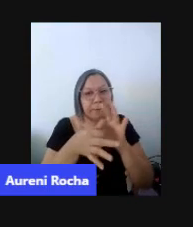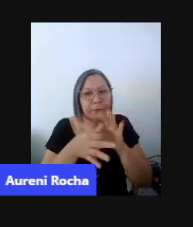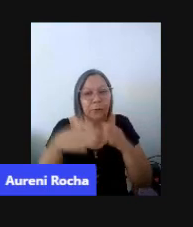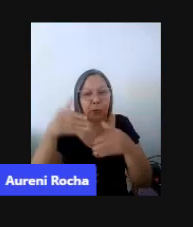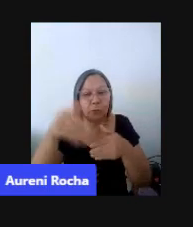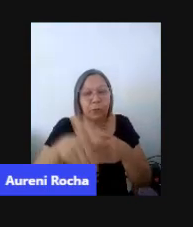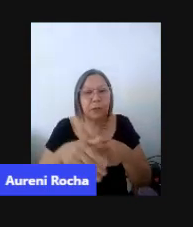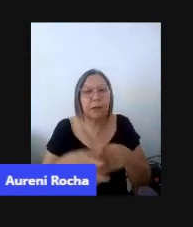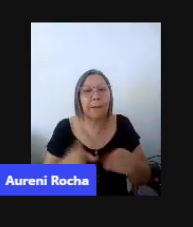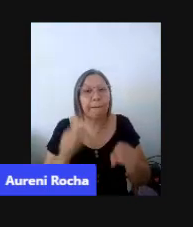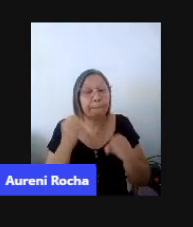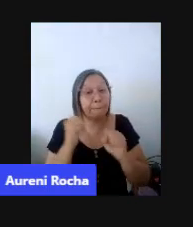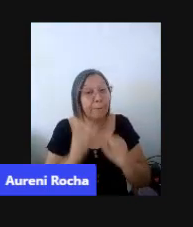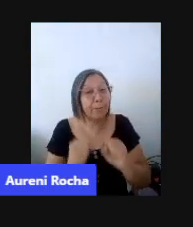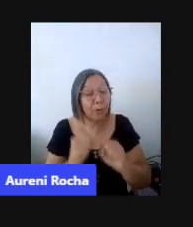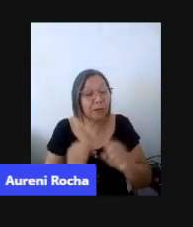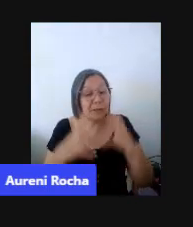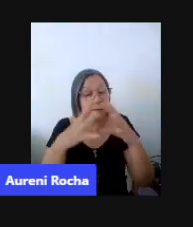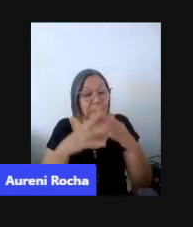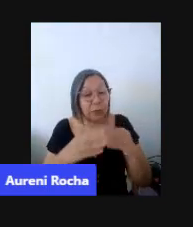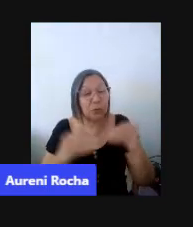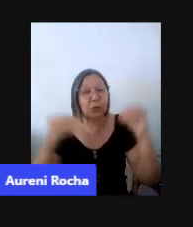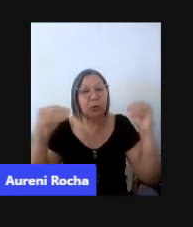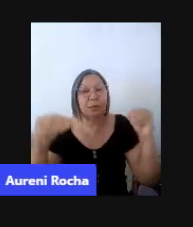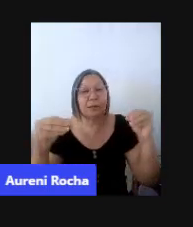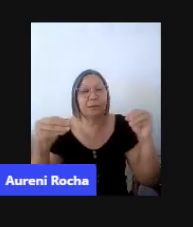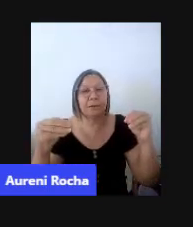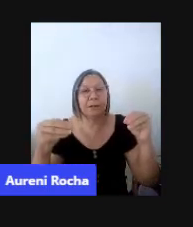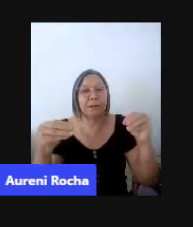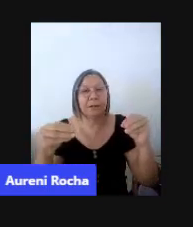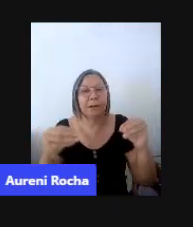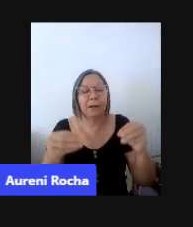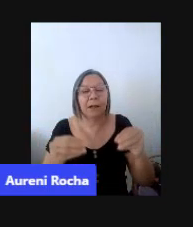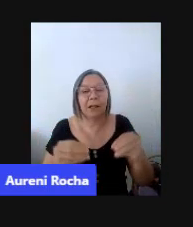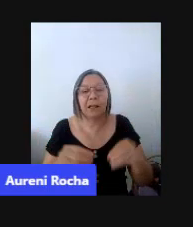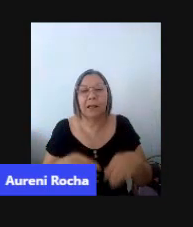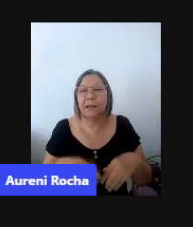desaparecer e ninguém vai saber, ninguém vai se dar conta.